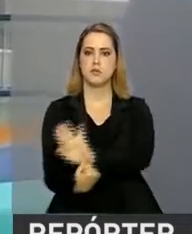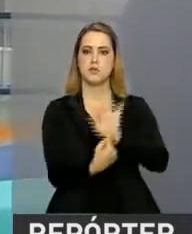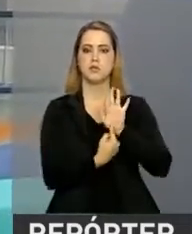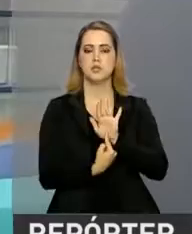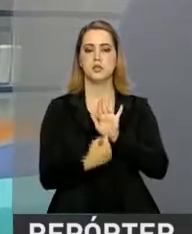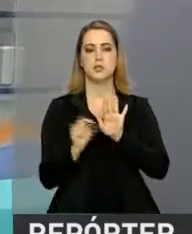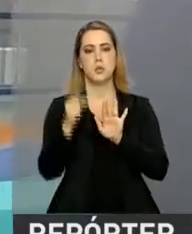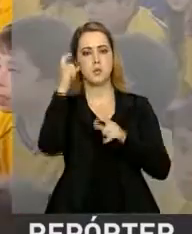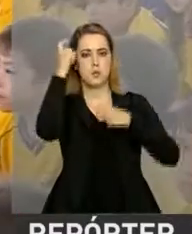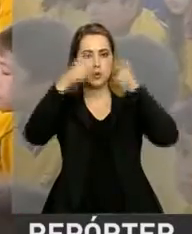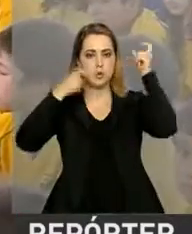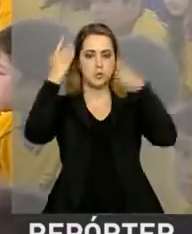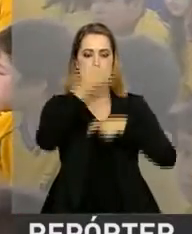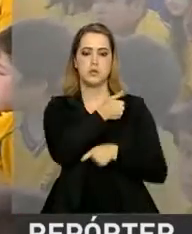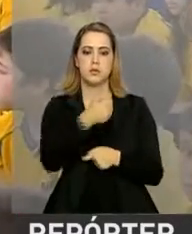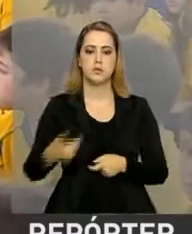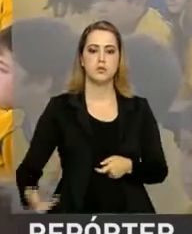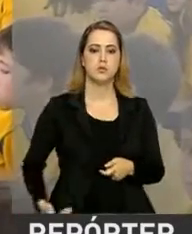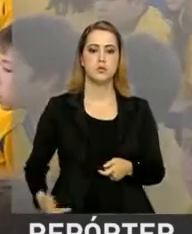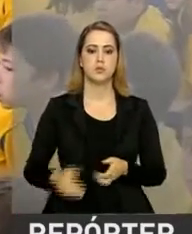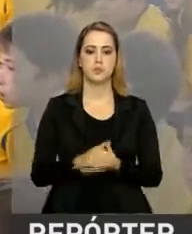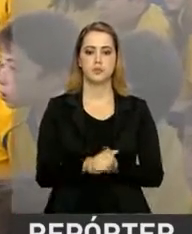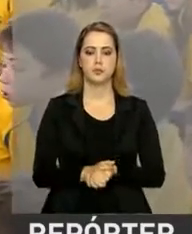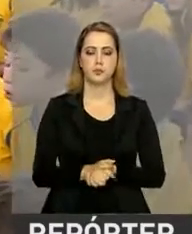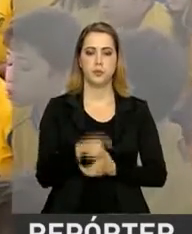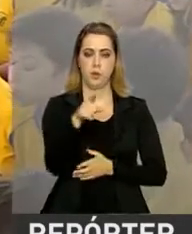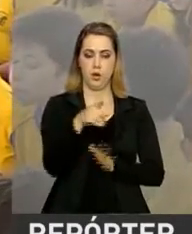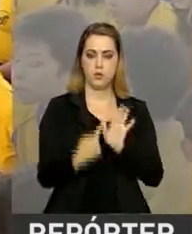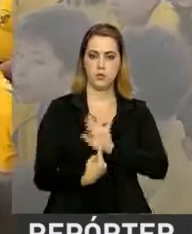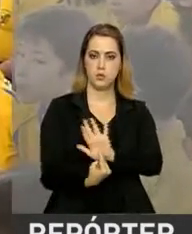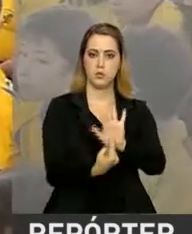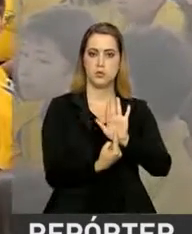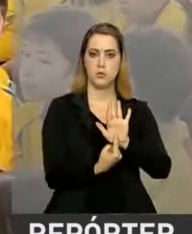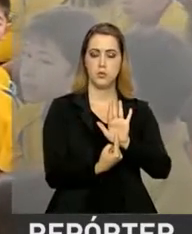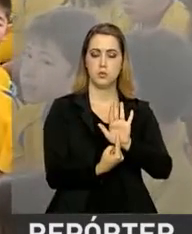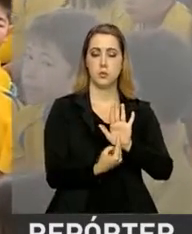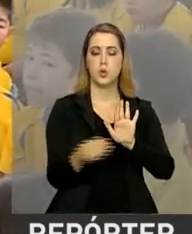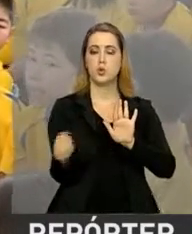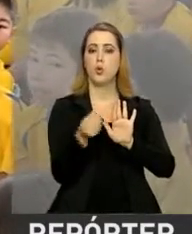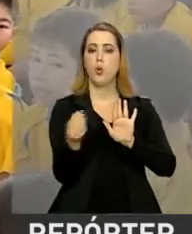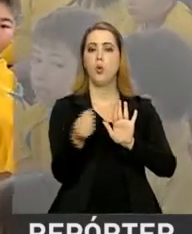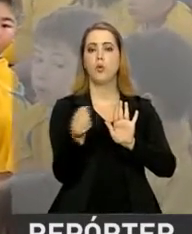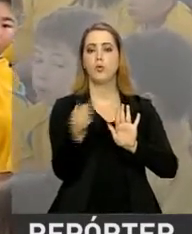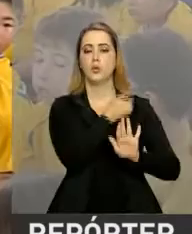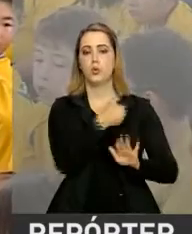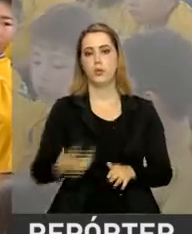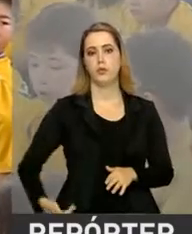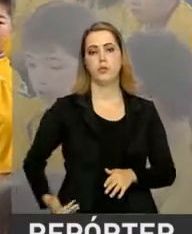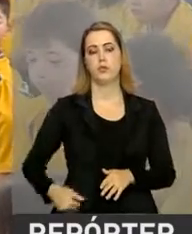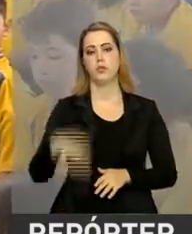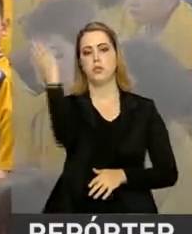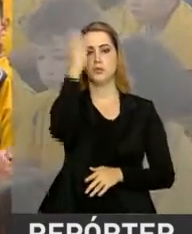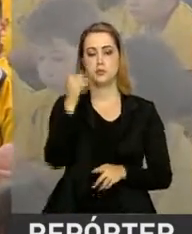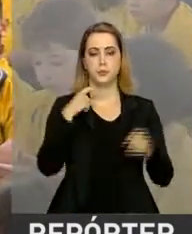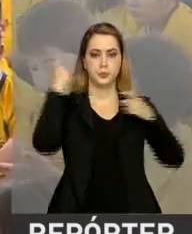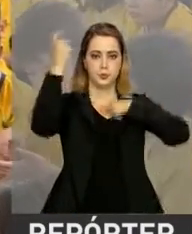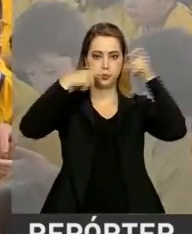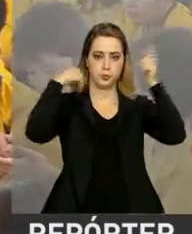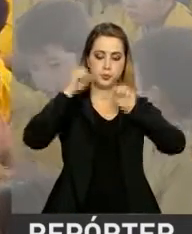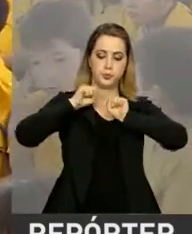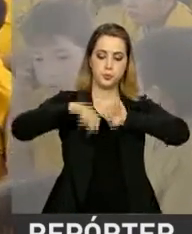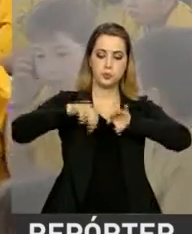do governo e isso mostra o quanto o governo japonês o governo brasileiro está preocupado com a educação